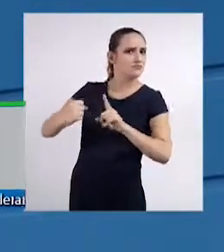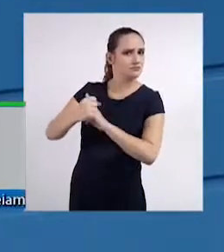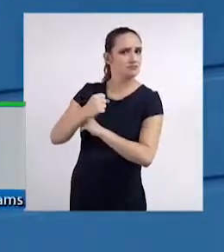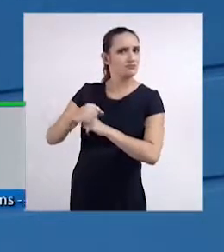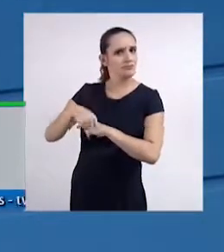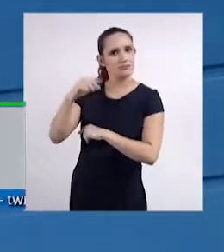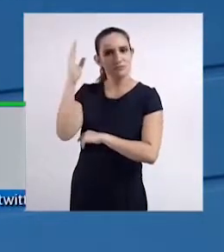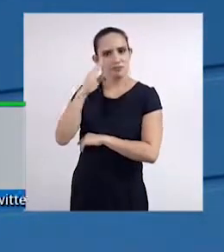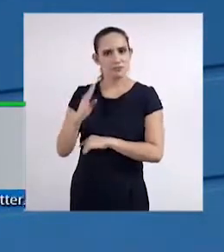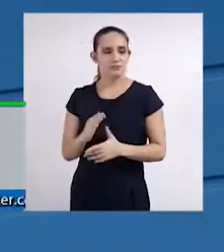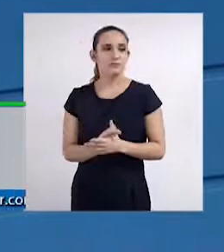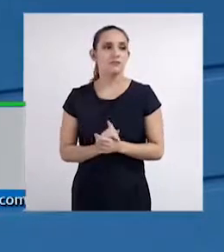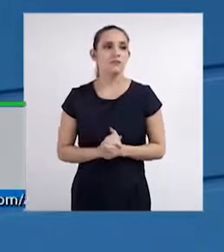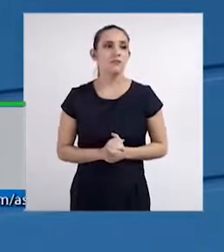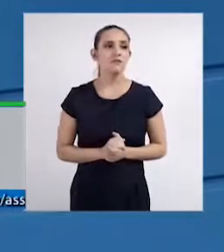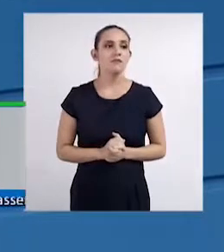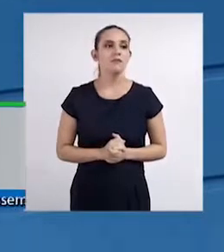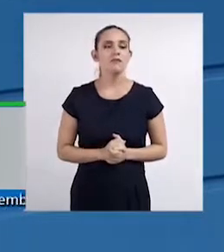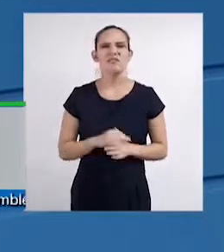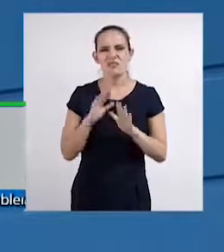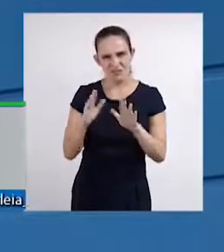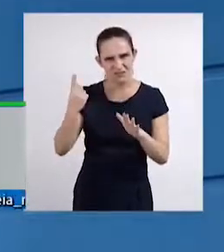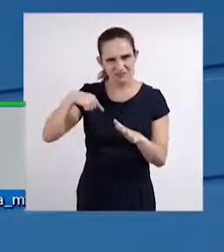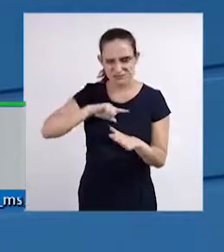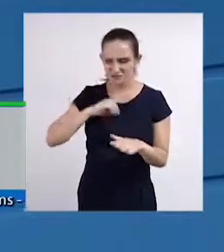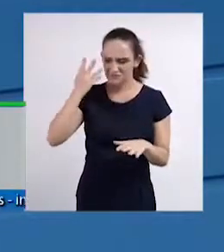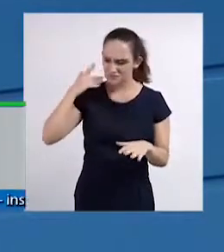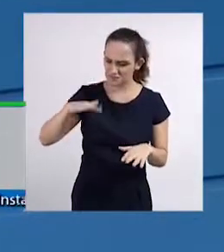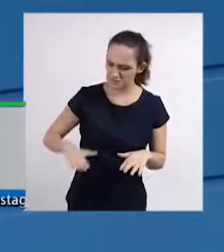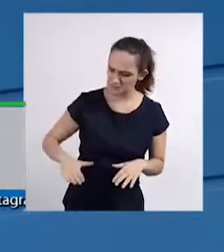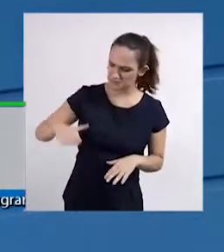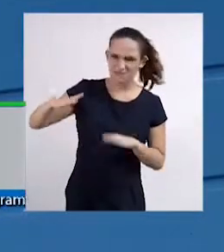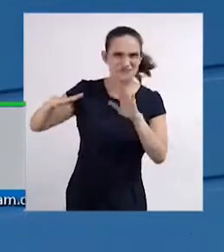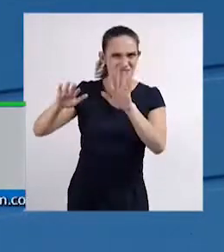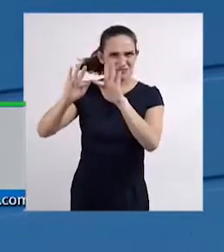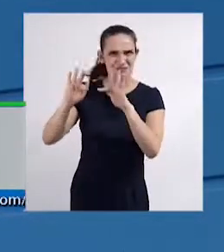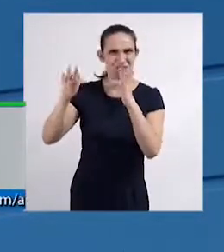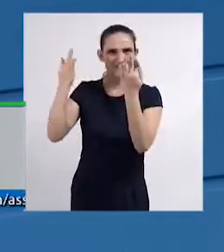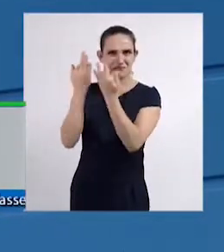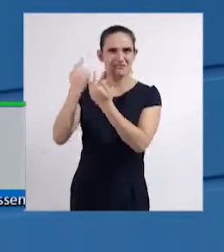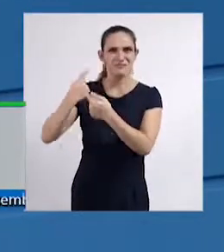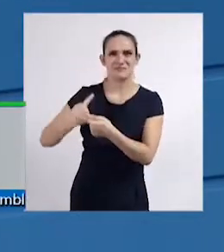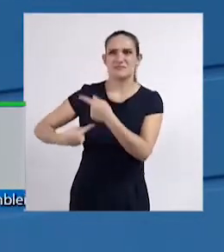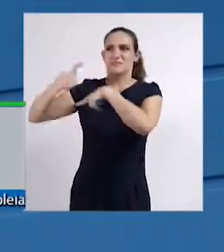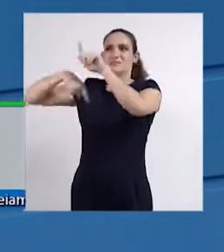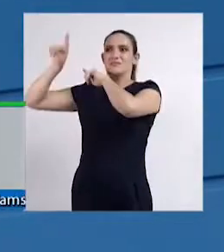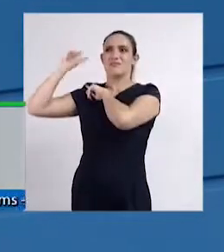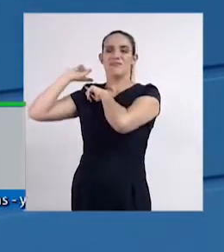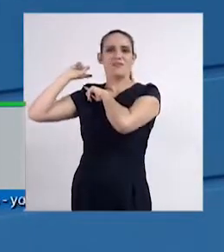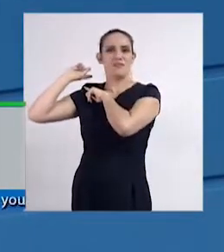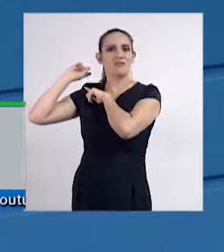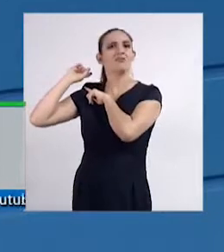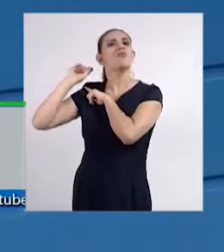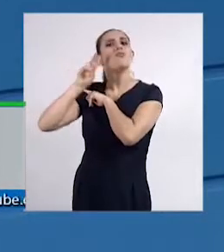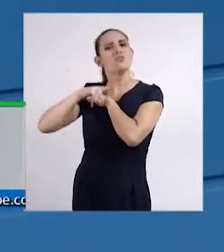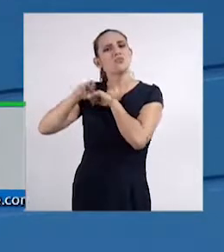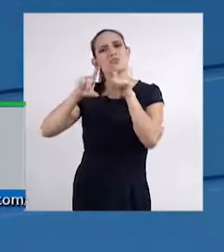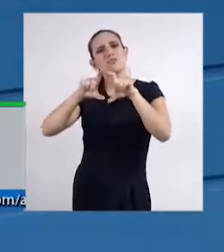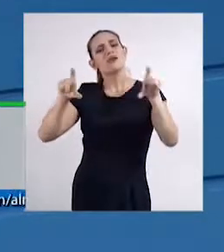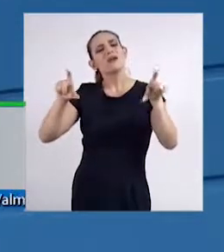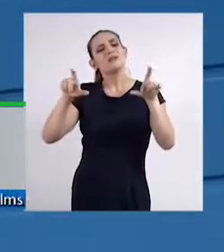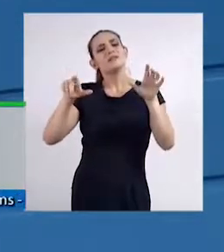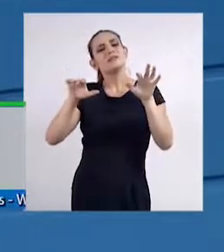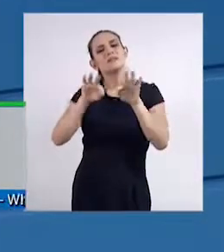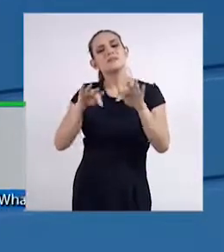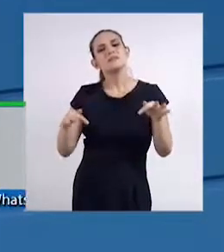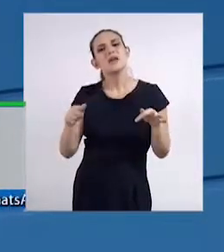E nós, desde criança, aliás, desde o nosso tataravô, que usa uma frase muito simples e verdadeira: é